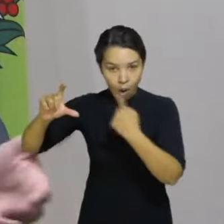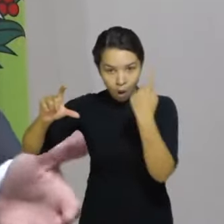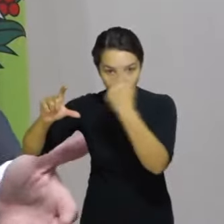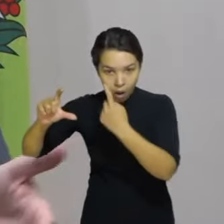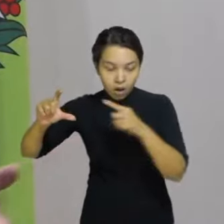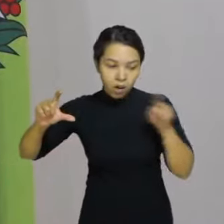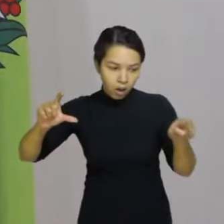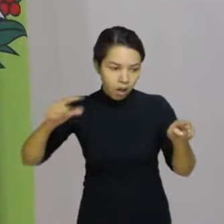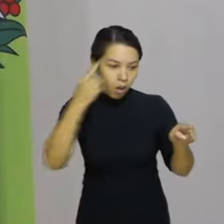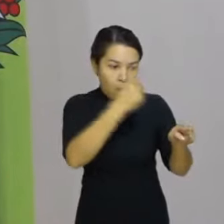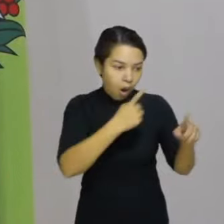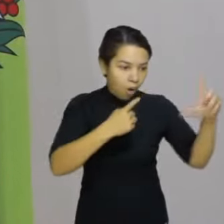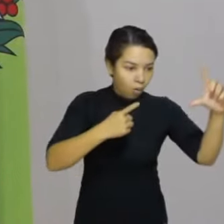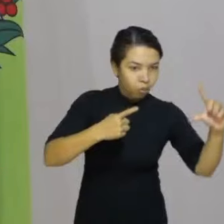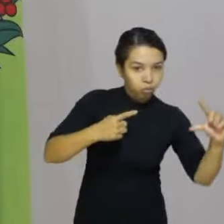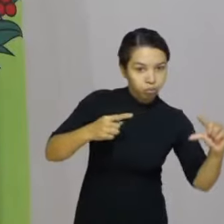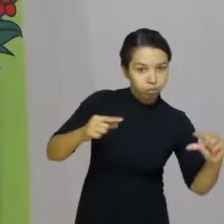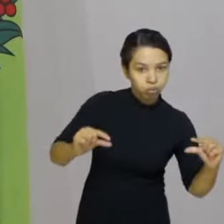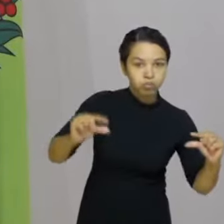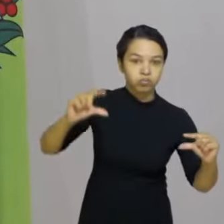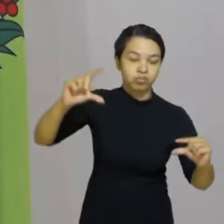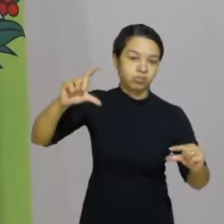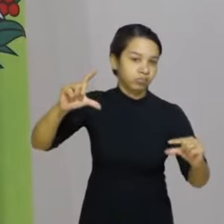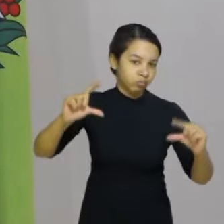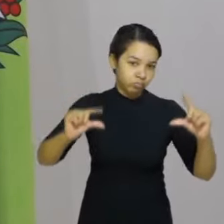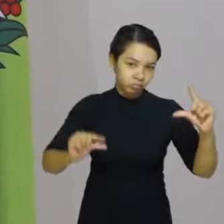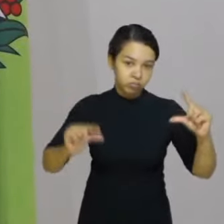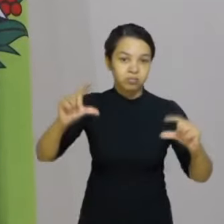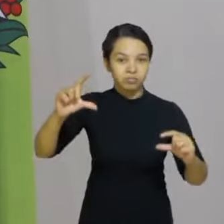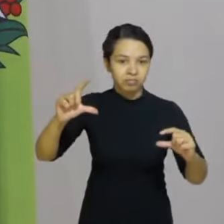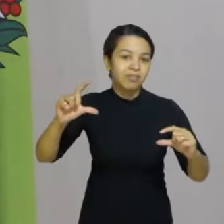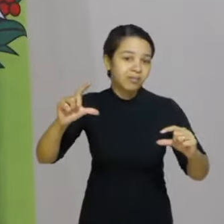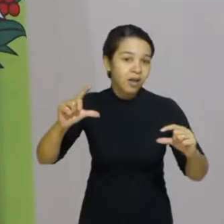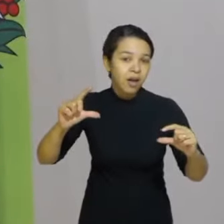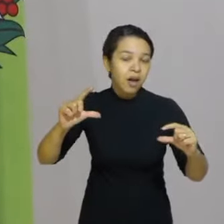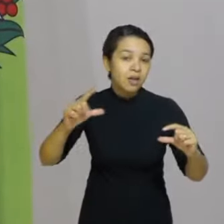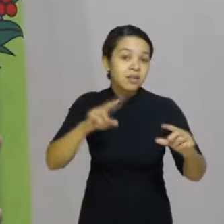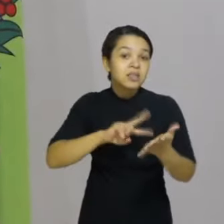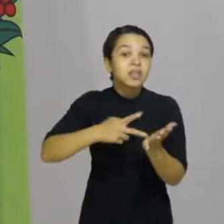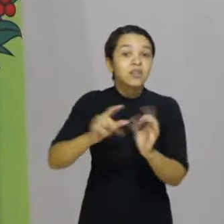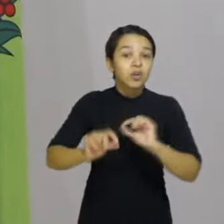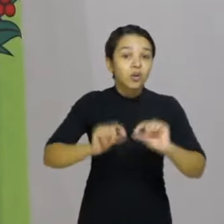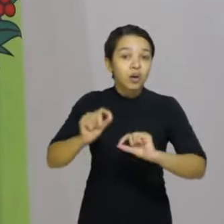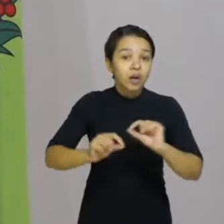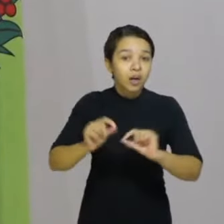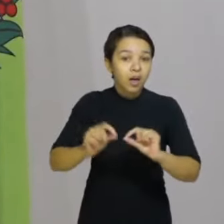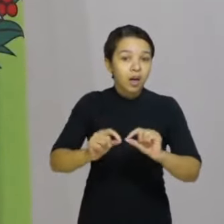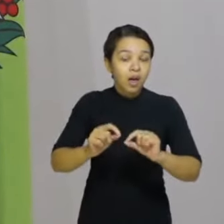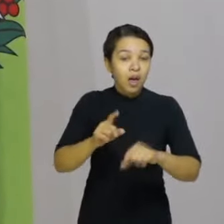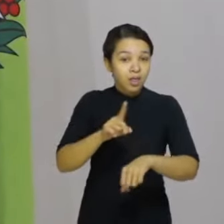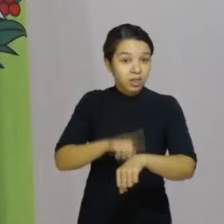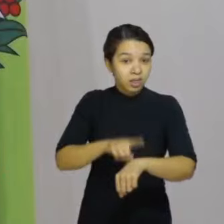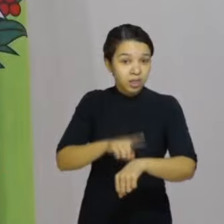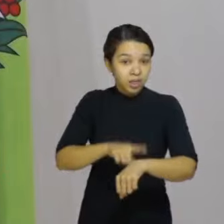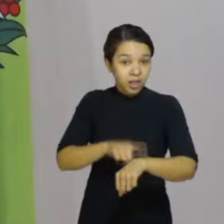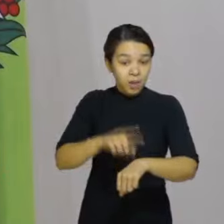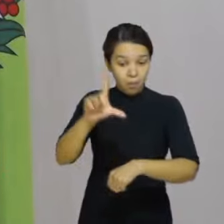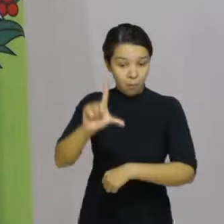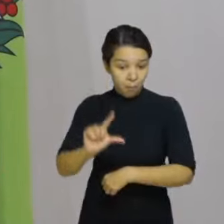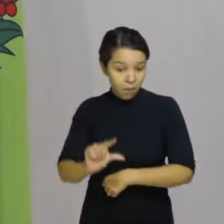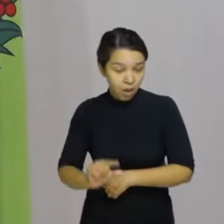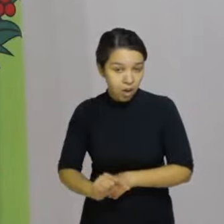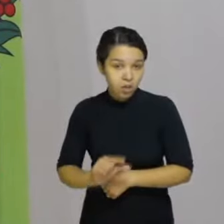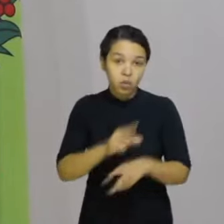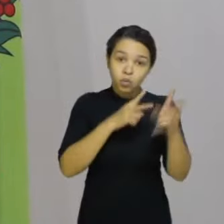nos tablets, nos celulares, no fim, é sem tempo para quase nada. É menos tempo para tudo. É menos tempo para o sono,